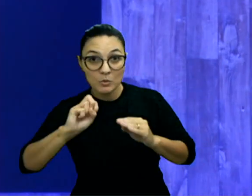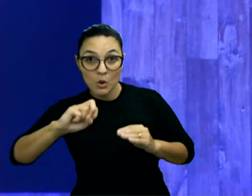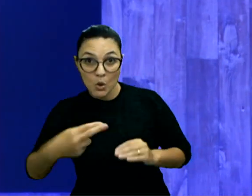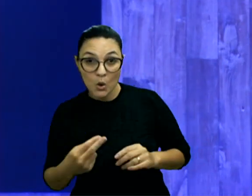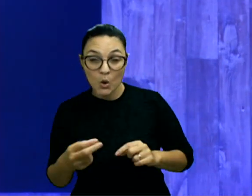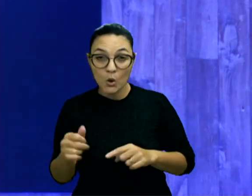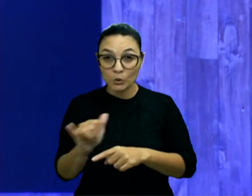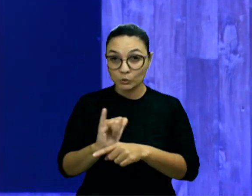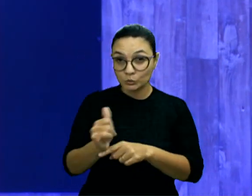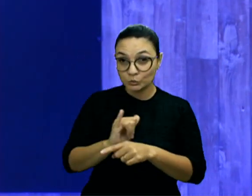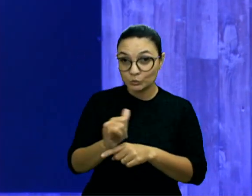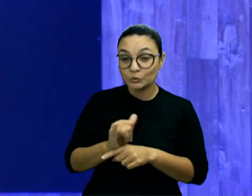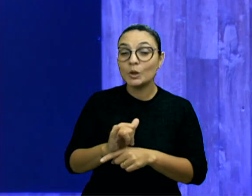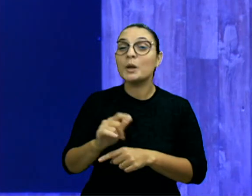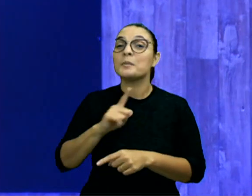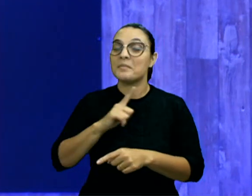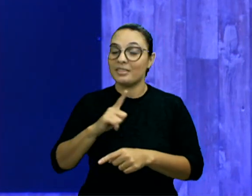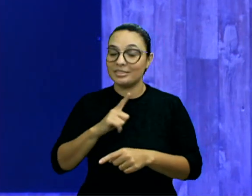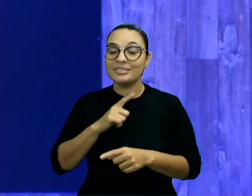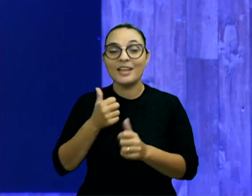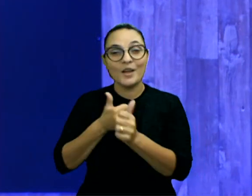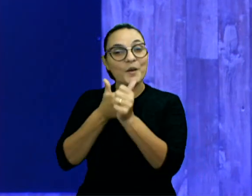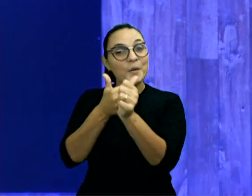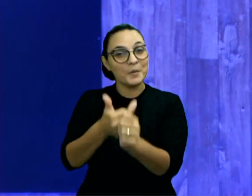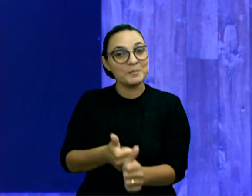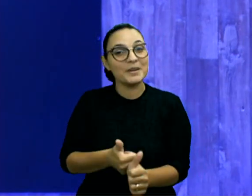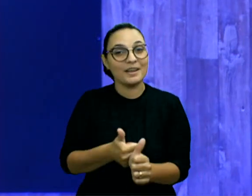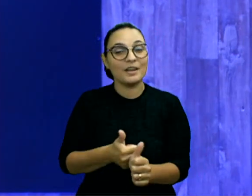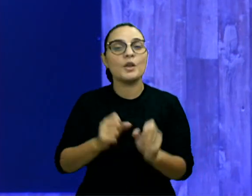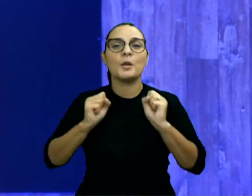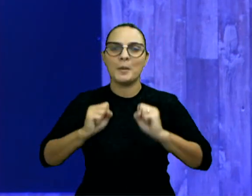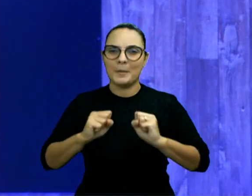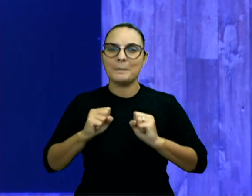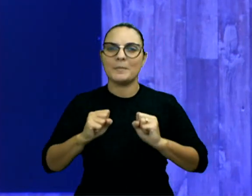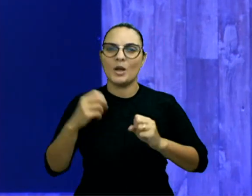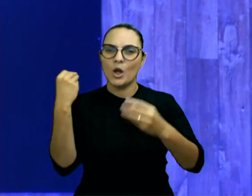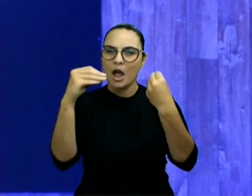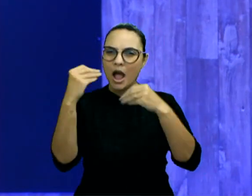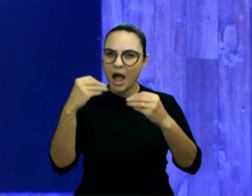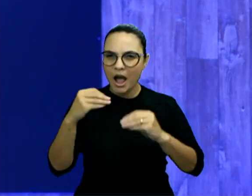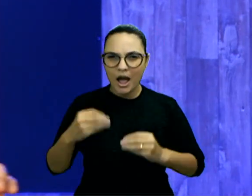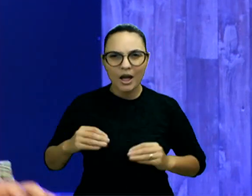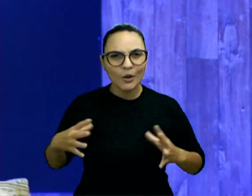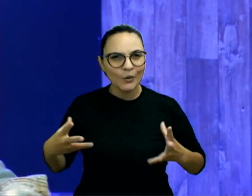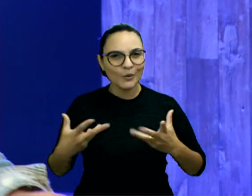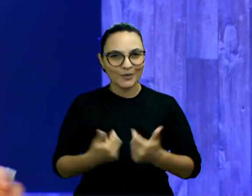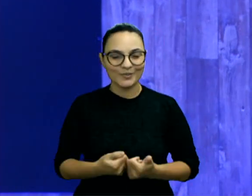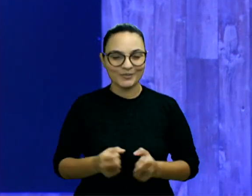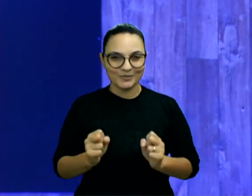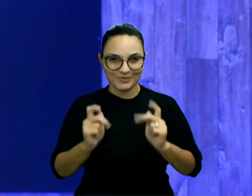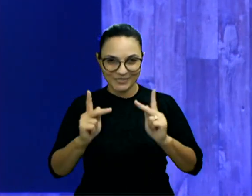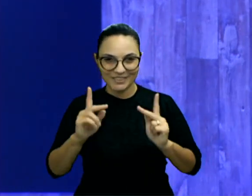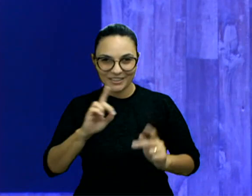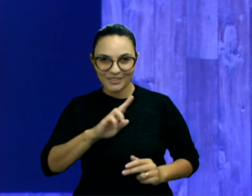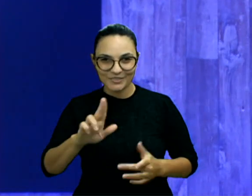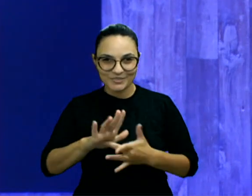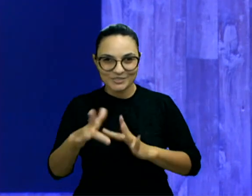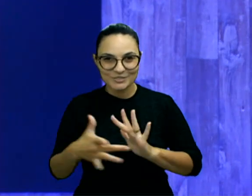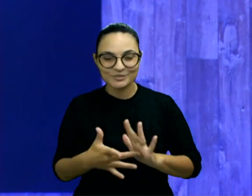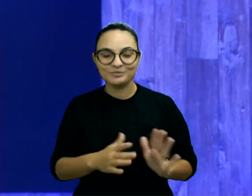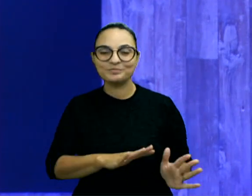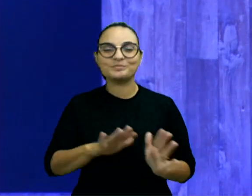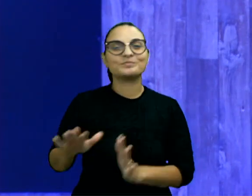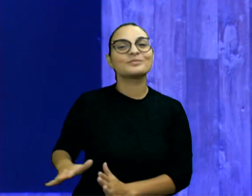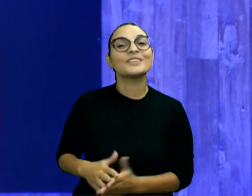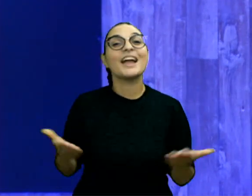nós estamos acompanhando essas duas transmissões. Escreve aí nos comentários: eu orei em nome de Jesus. E agora, para a gente terminar o